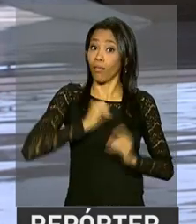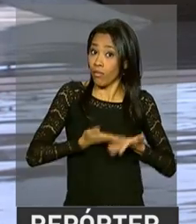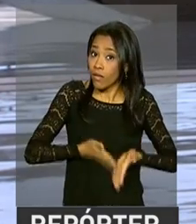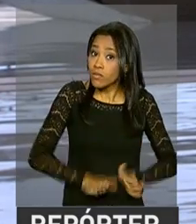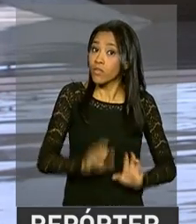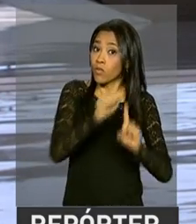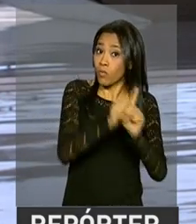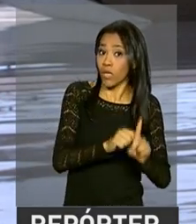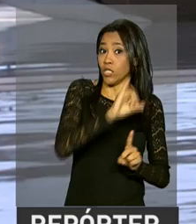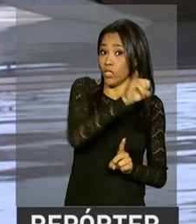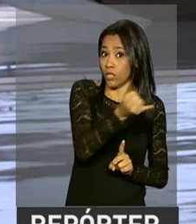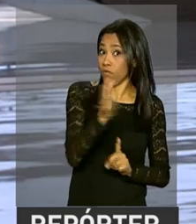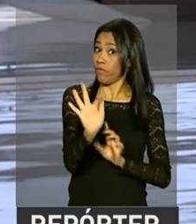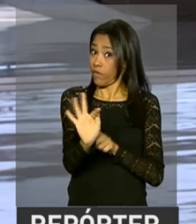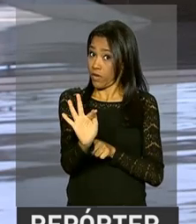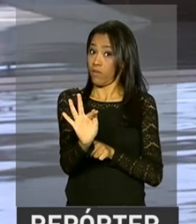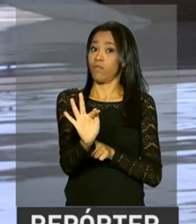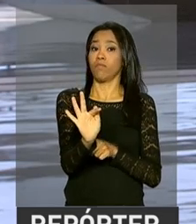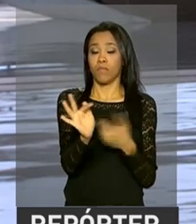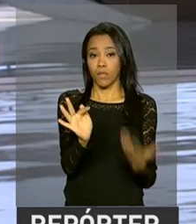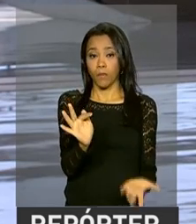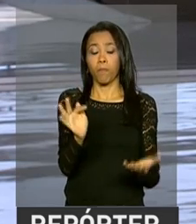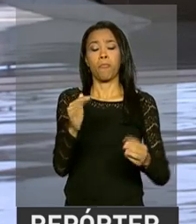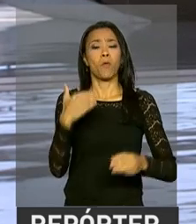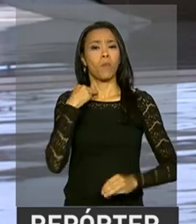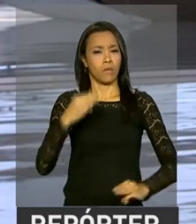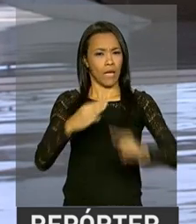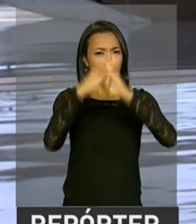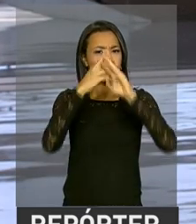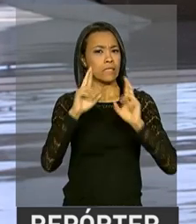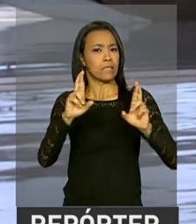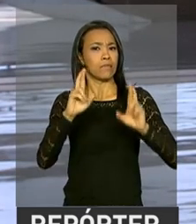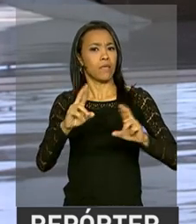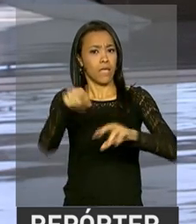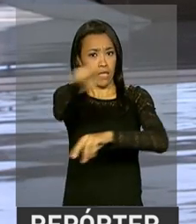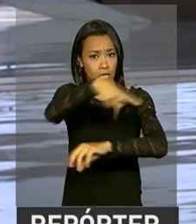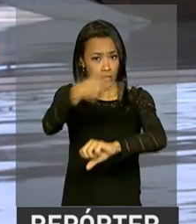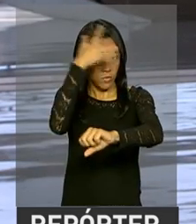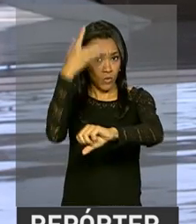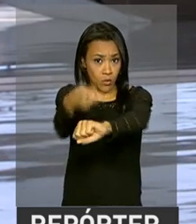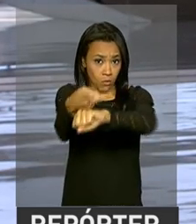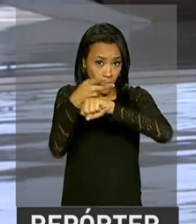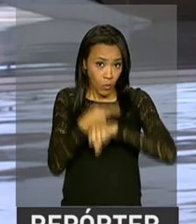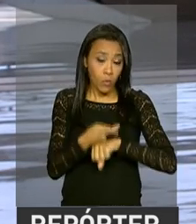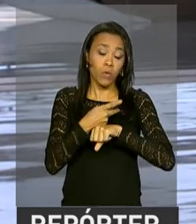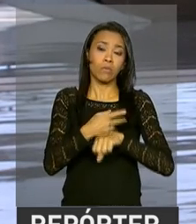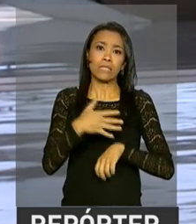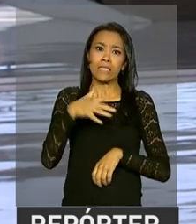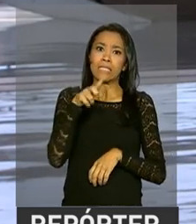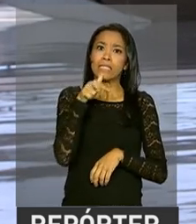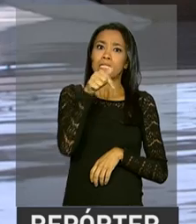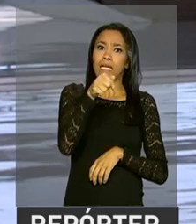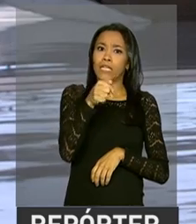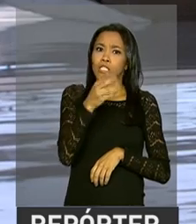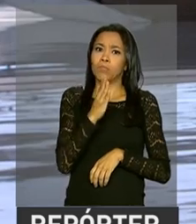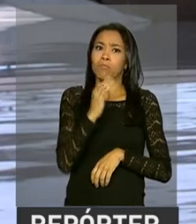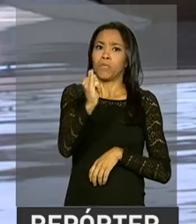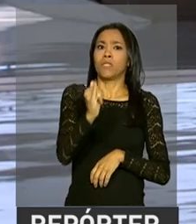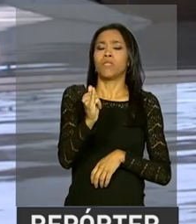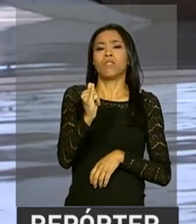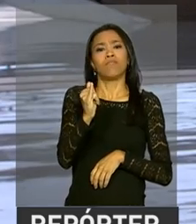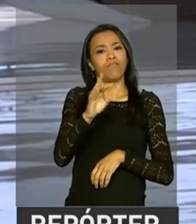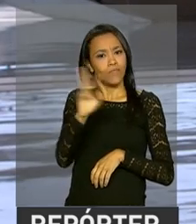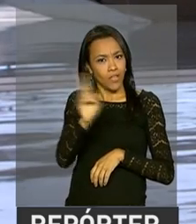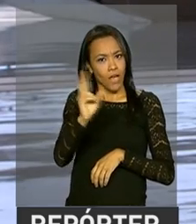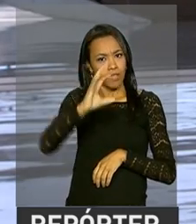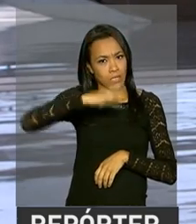janeiro e fevereiro. A expectativa da Caixa Econômica é de que os saques cheguem a 7 bilhões de reais. Cerca de 1